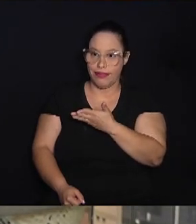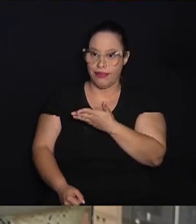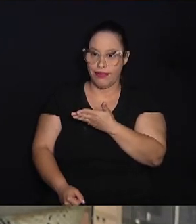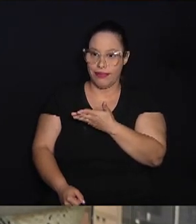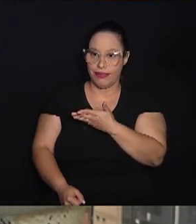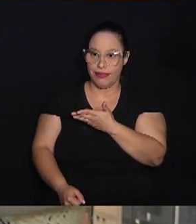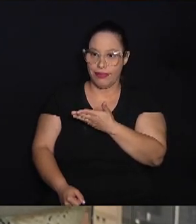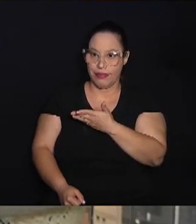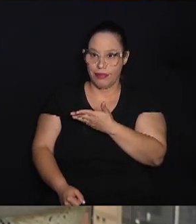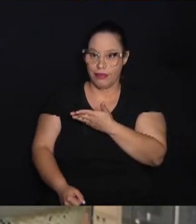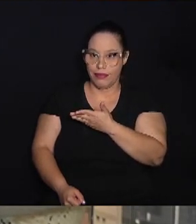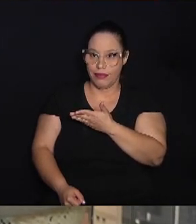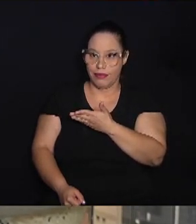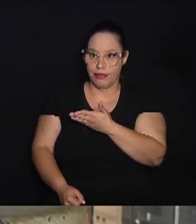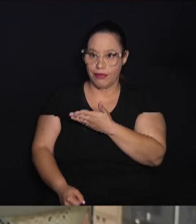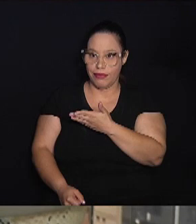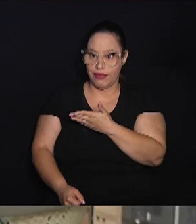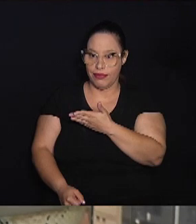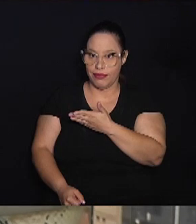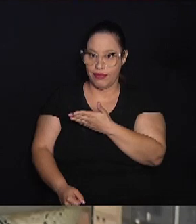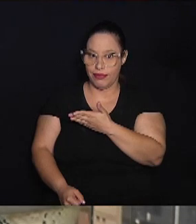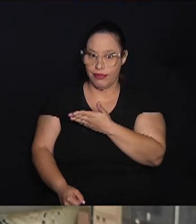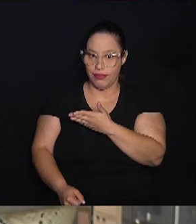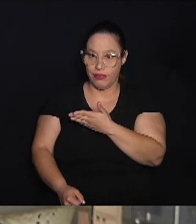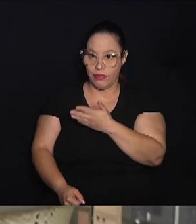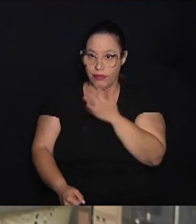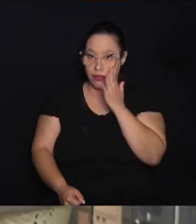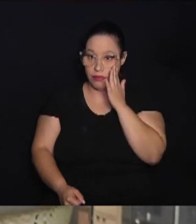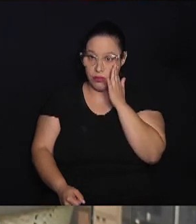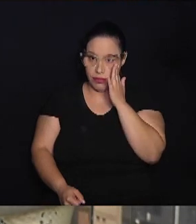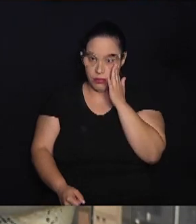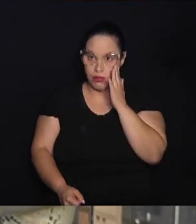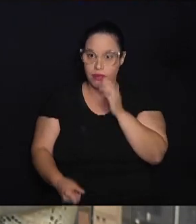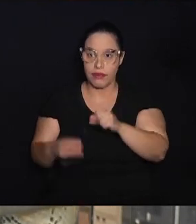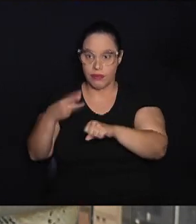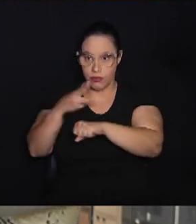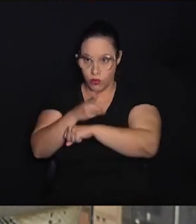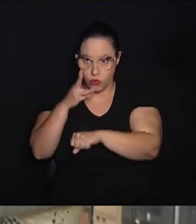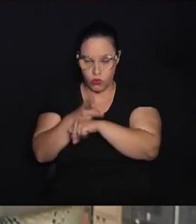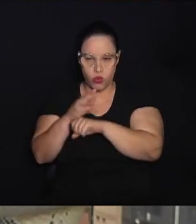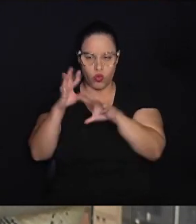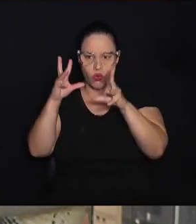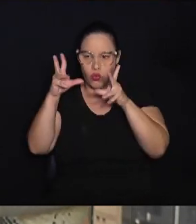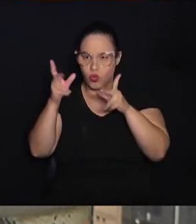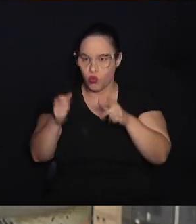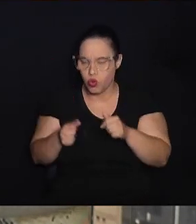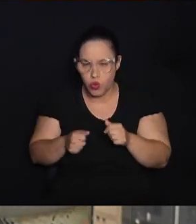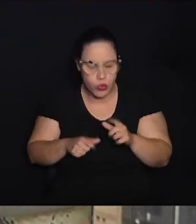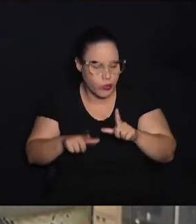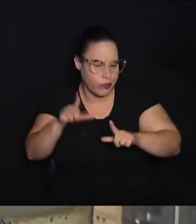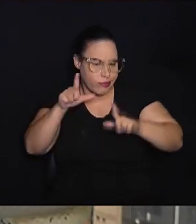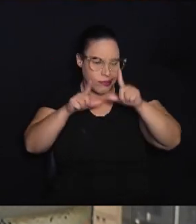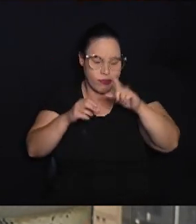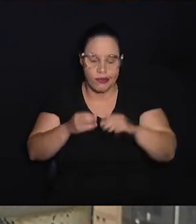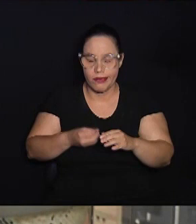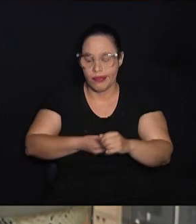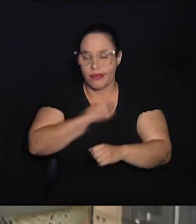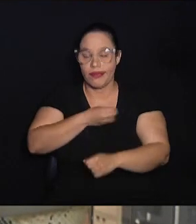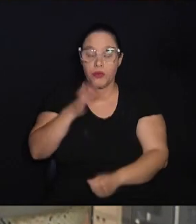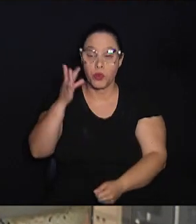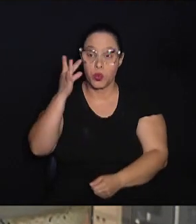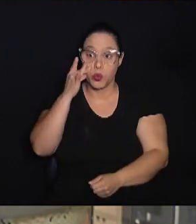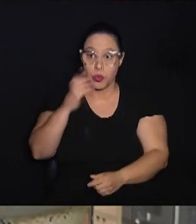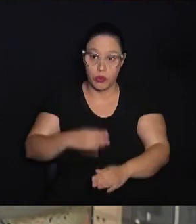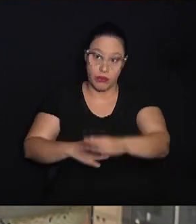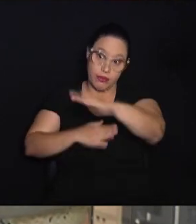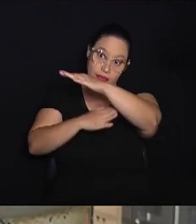93 7776 e esse WhatsApp serve para todos os programas ao vivo da TV Câmara Campinas